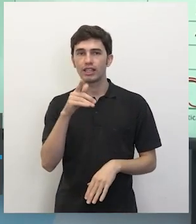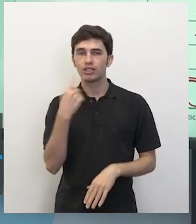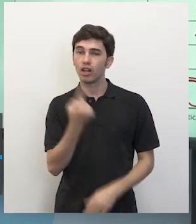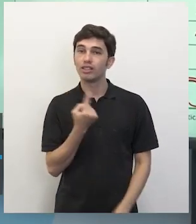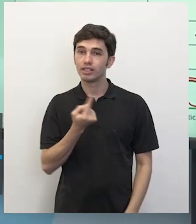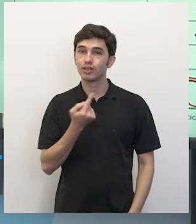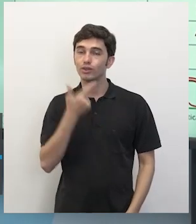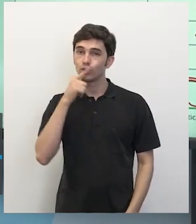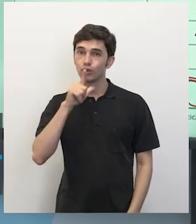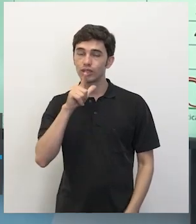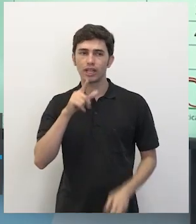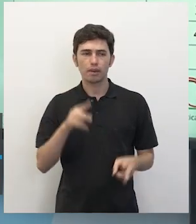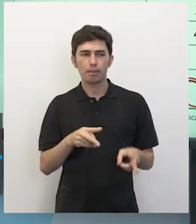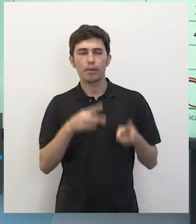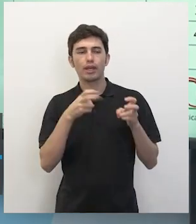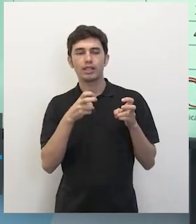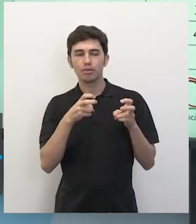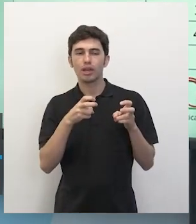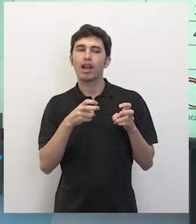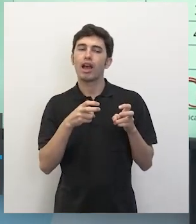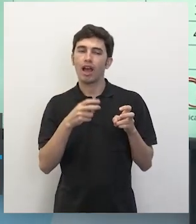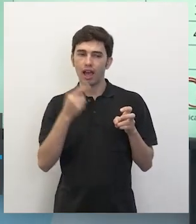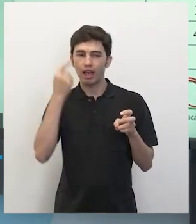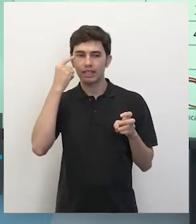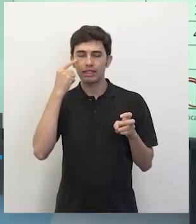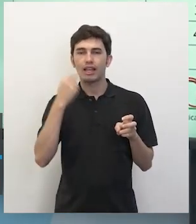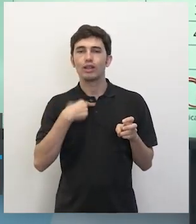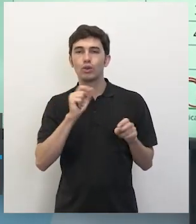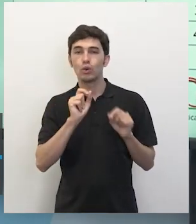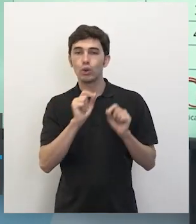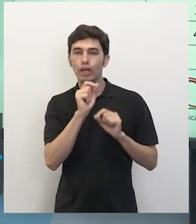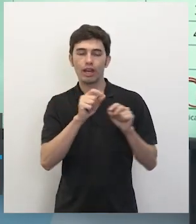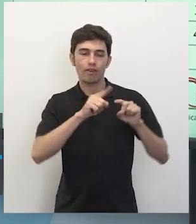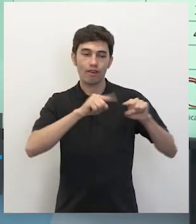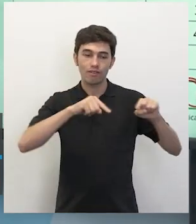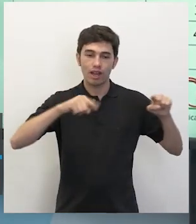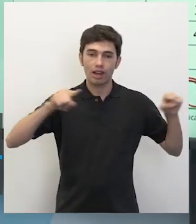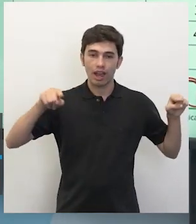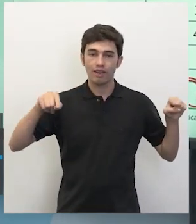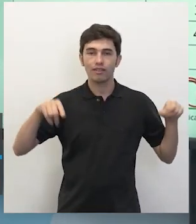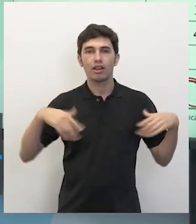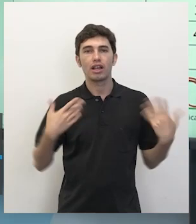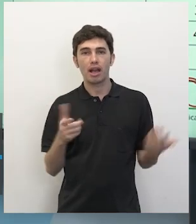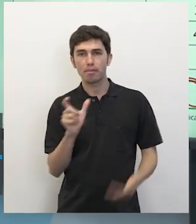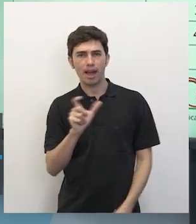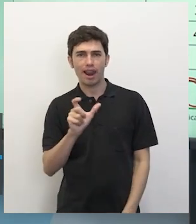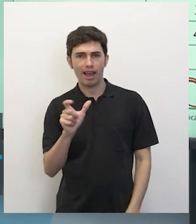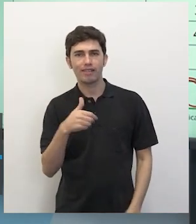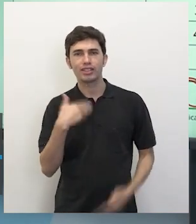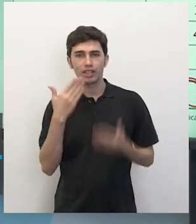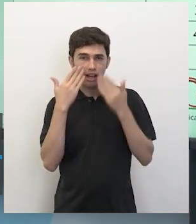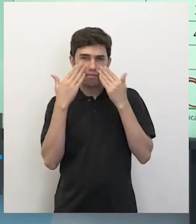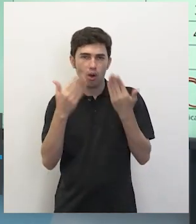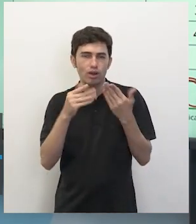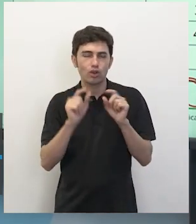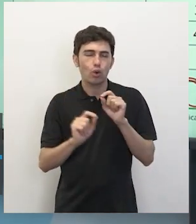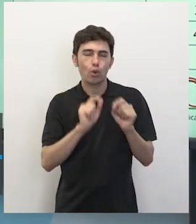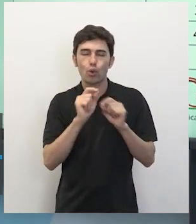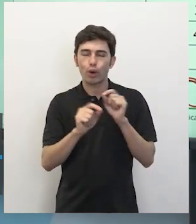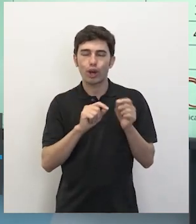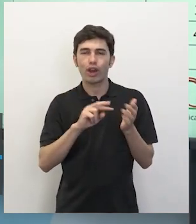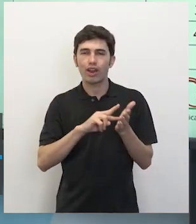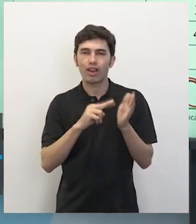momento, distinguir a ideia do que é uma variável, a própria palavra, o próprio sentido da palavra, né?